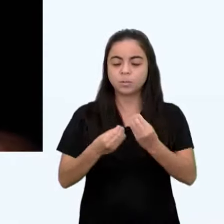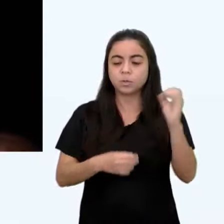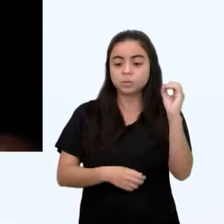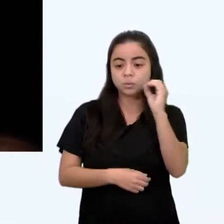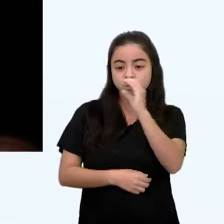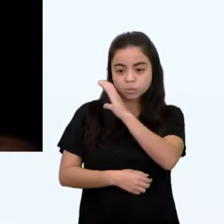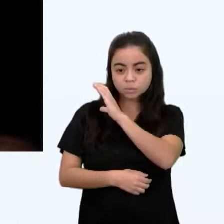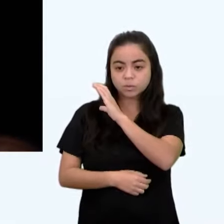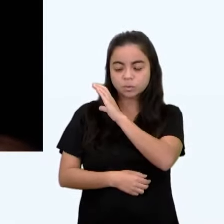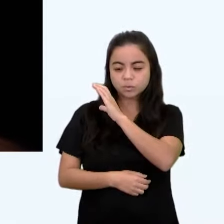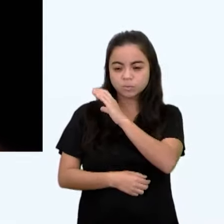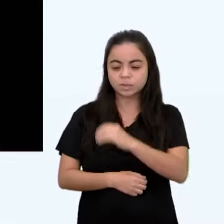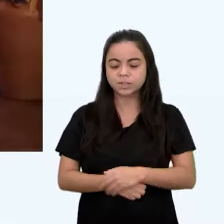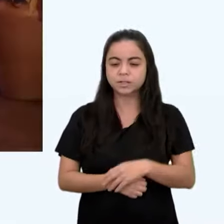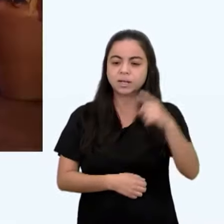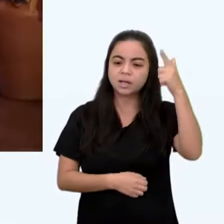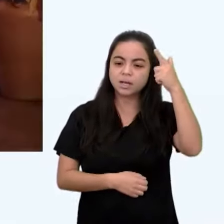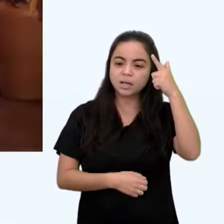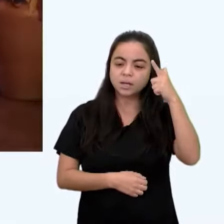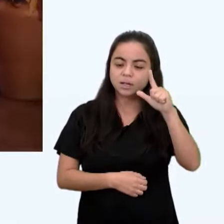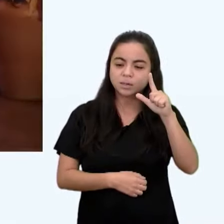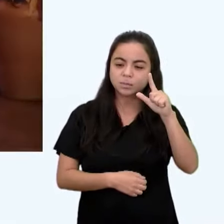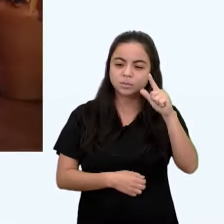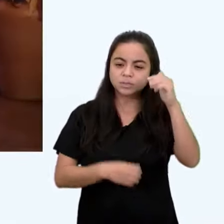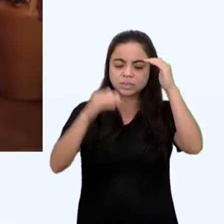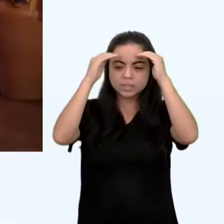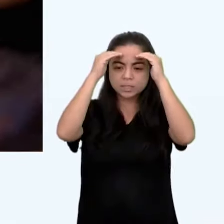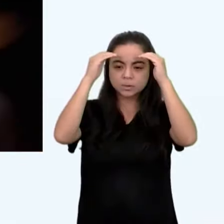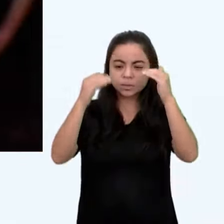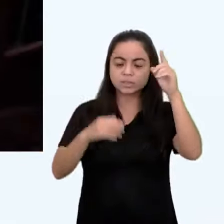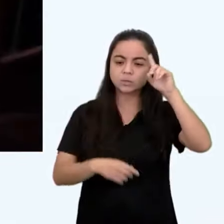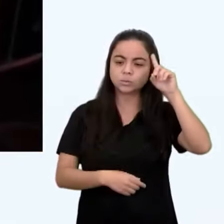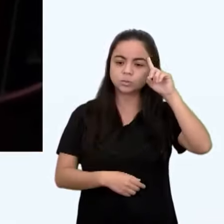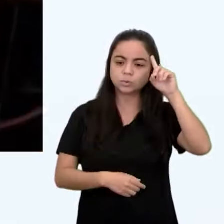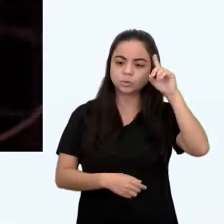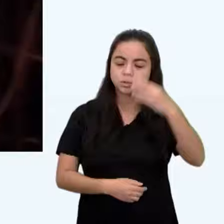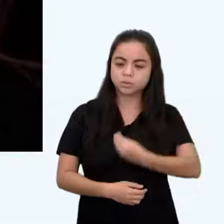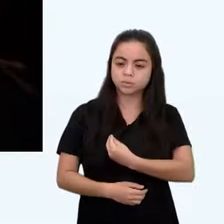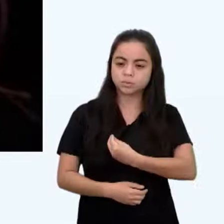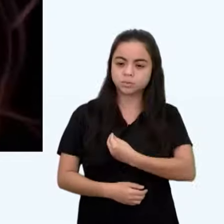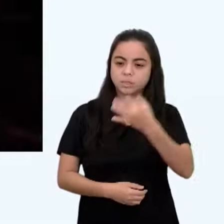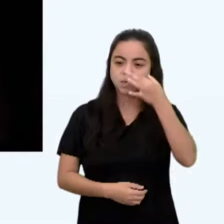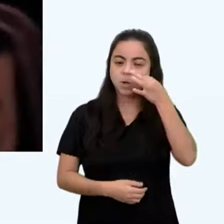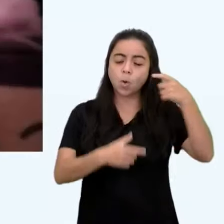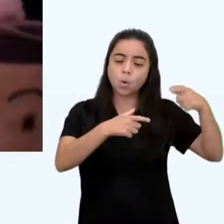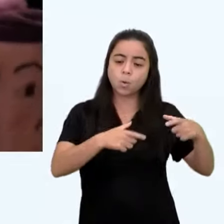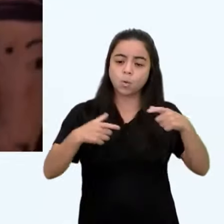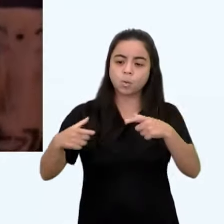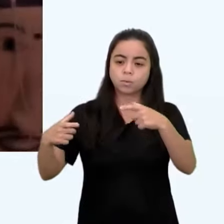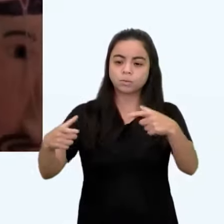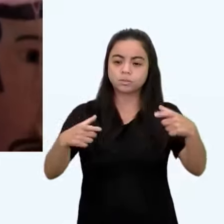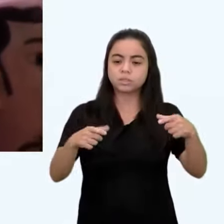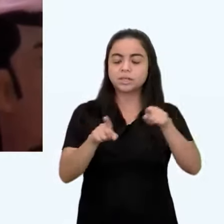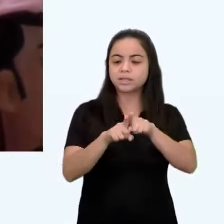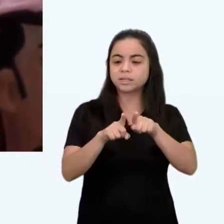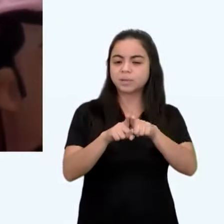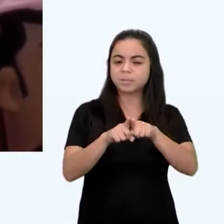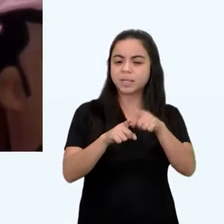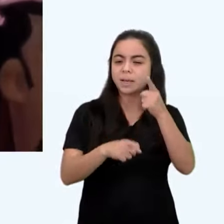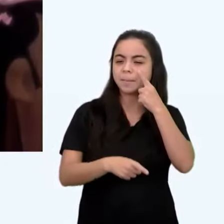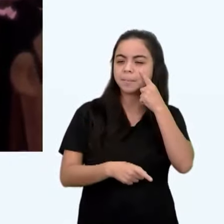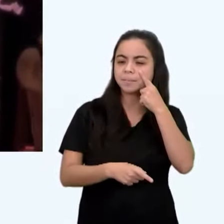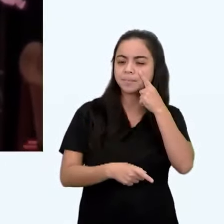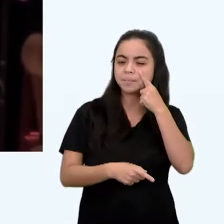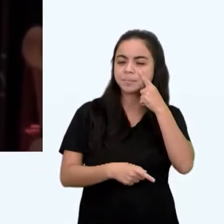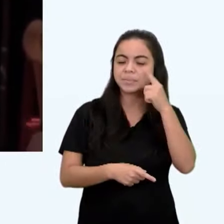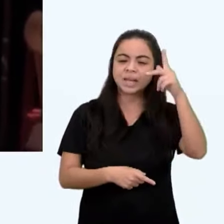inovar esses elementos é conseguir reconhecer no nosso dia a dia, na nossa realidade, onde eles estão e também olhar para as